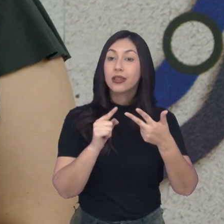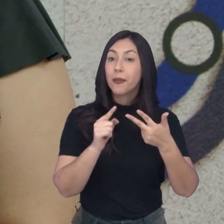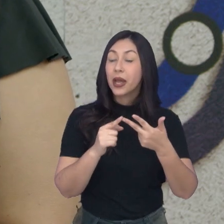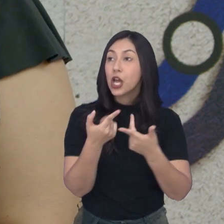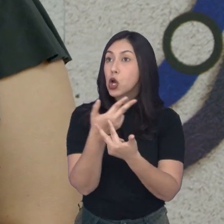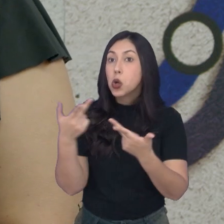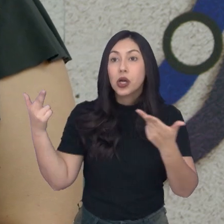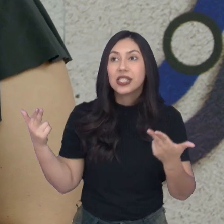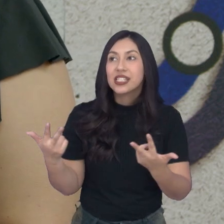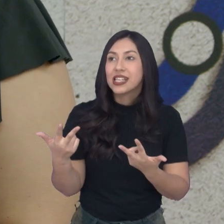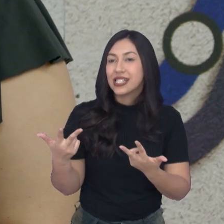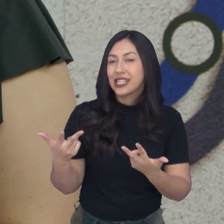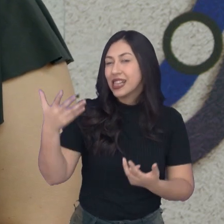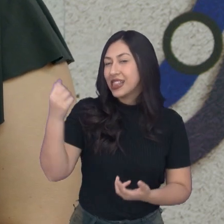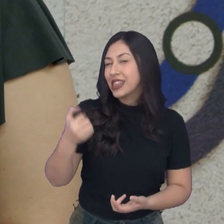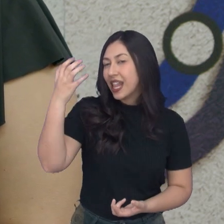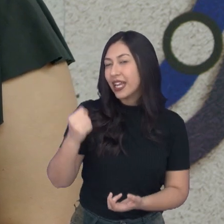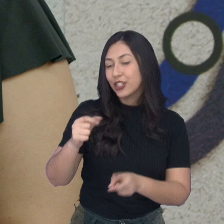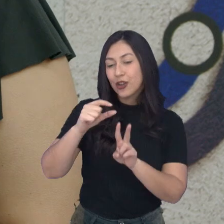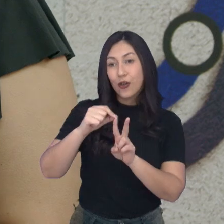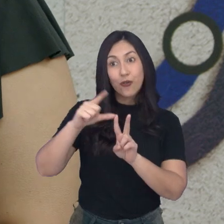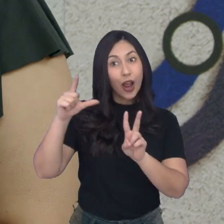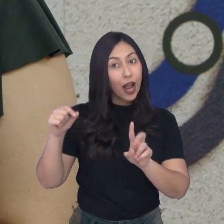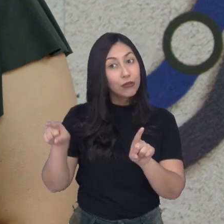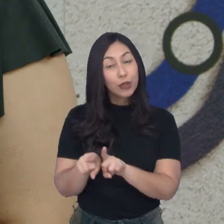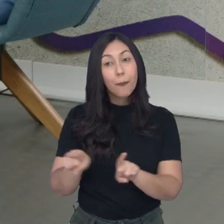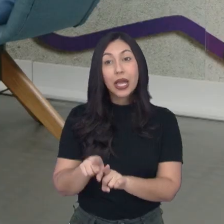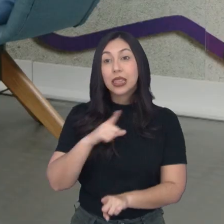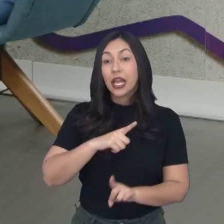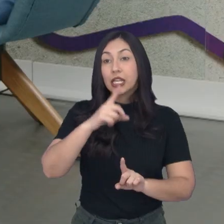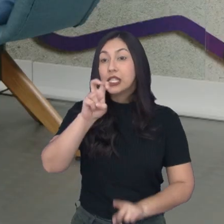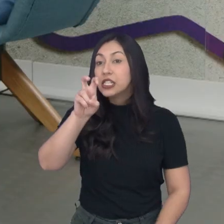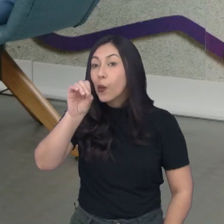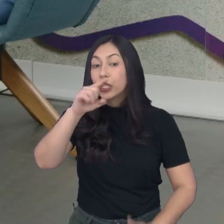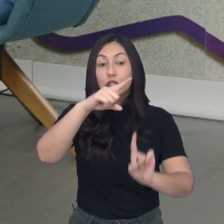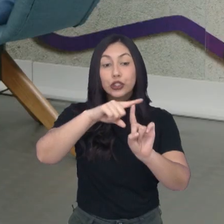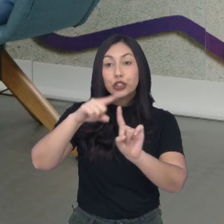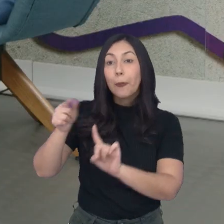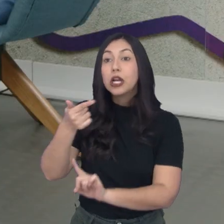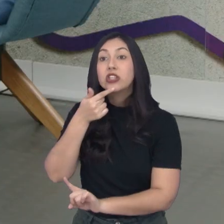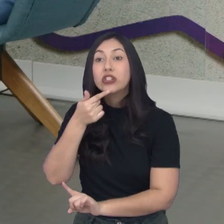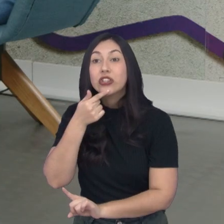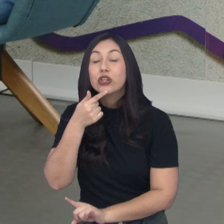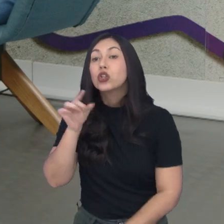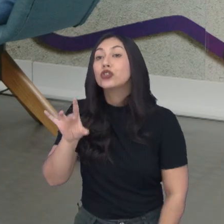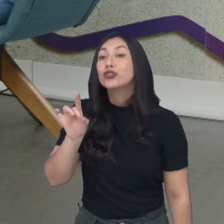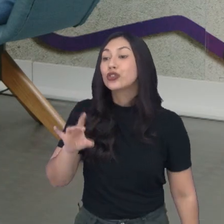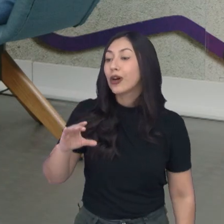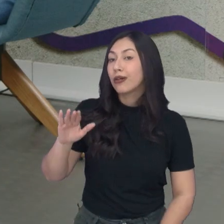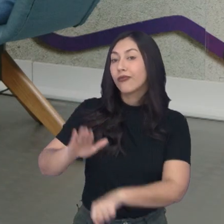veganos com mais de 50 peças de queijo. Nossa, 50! E todos feitos à base de castanha. Olha